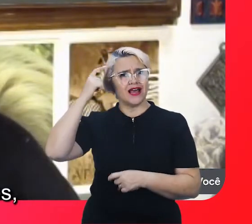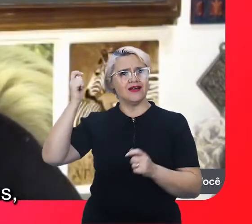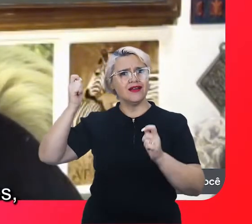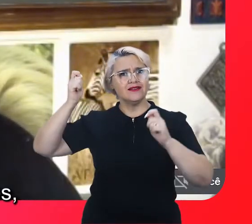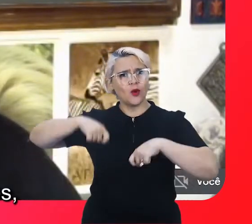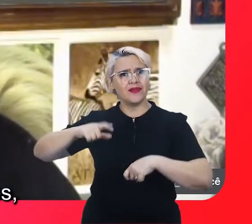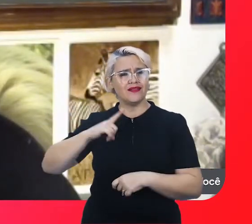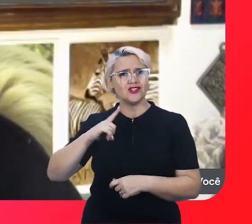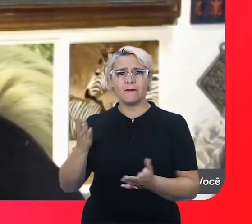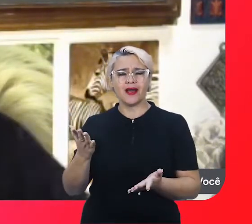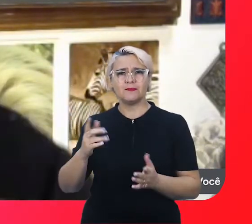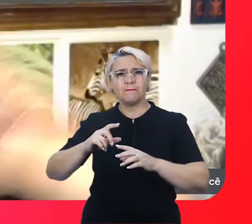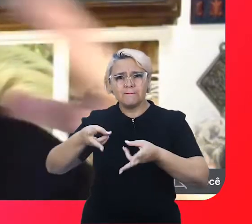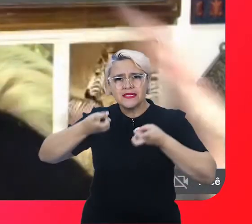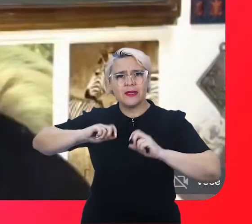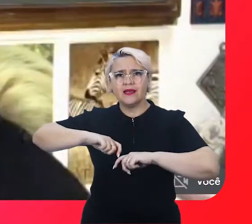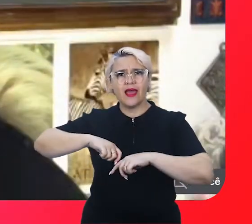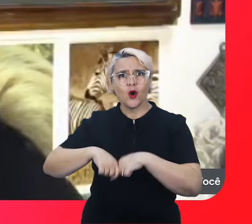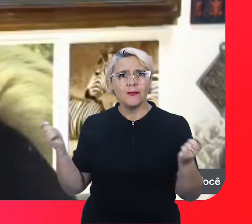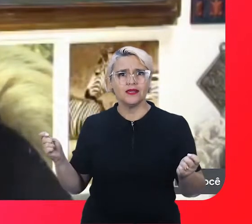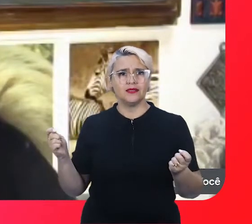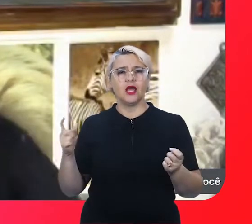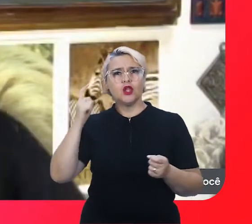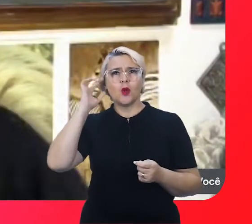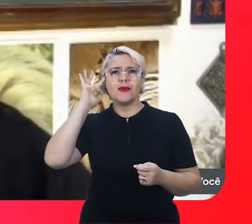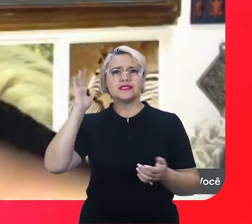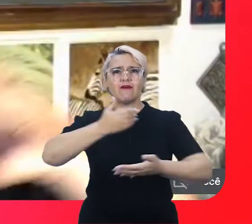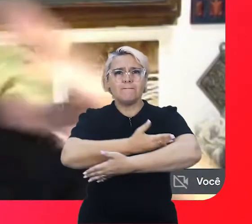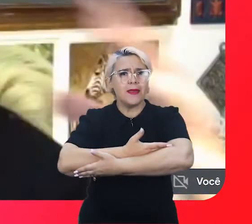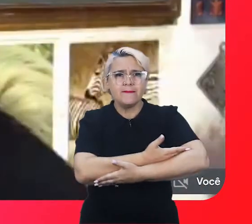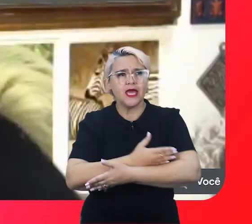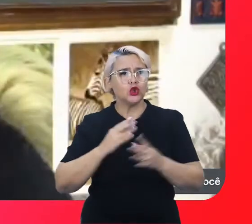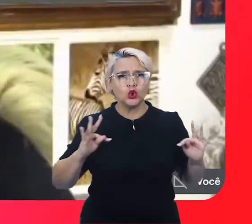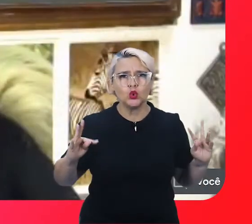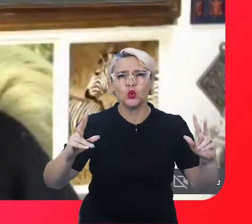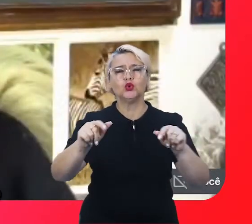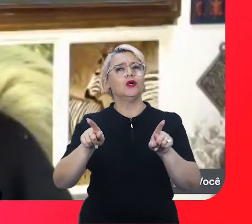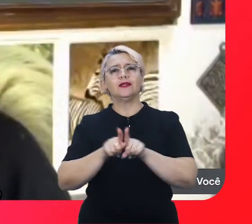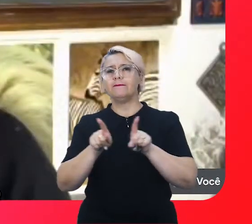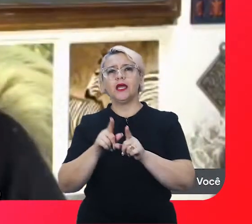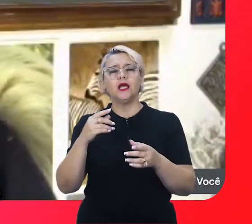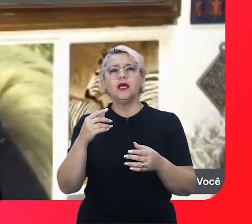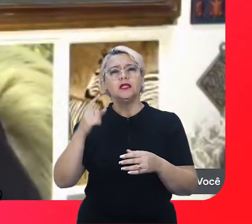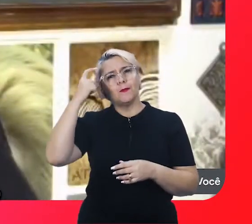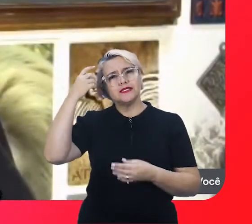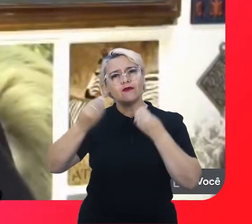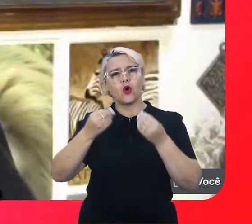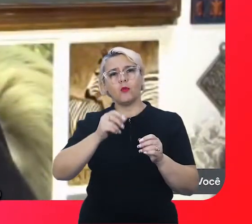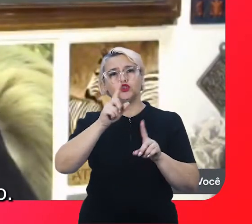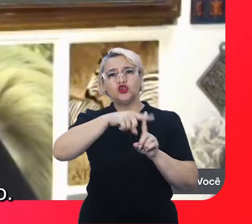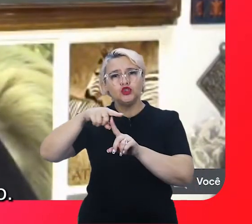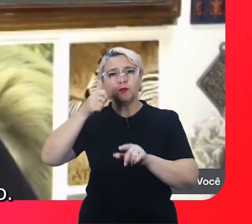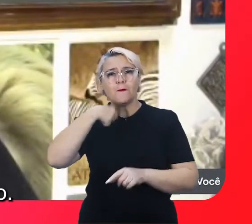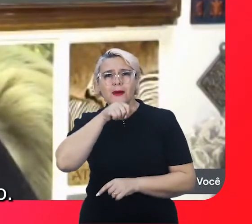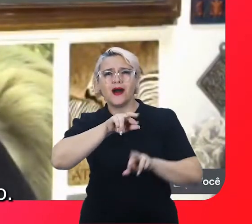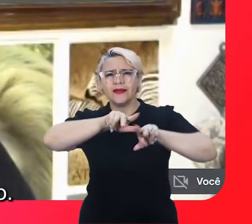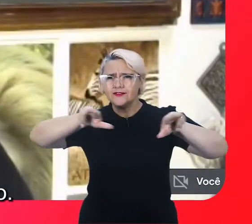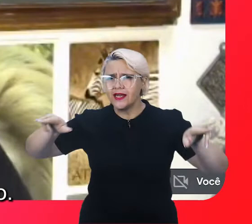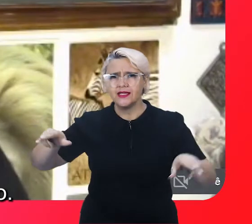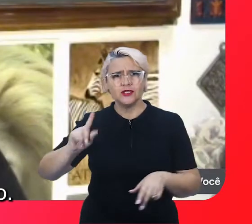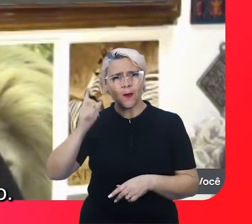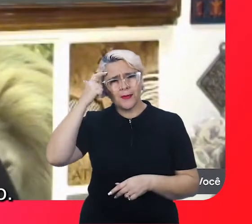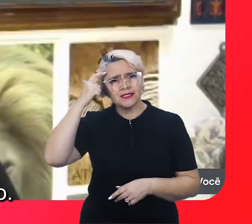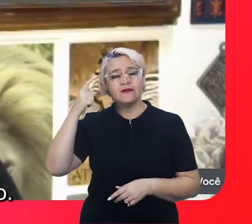vez que eu pensava em bebês, eu não pensava em todos os bebês, eu não pensava em todas as mães. Inclusive, eu me lembro que eu estava fazendo uma matéria